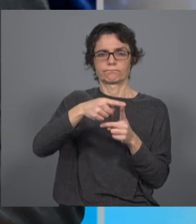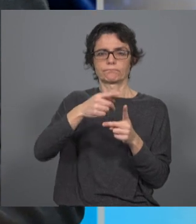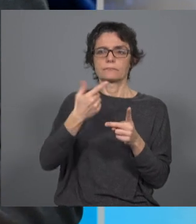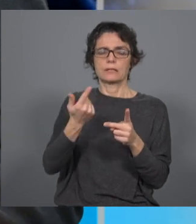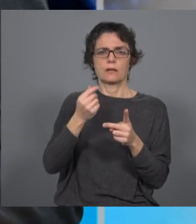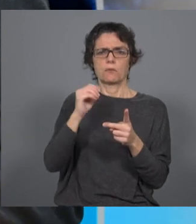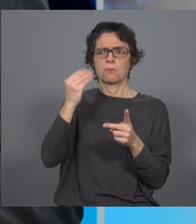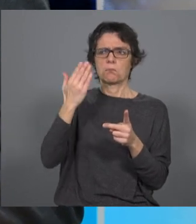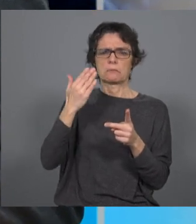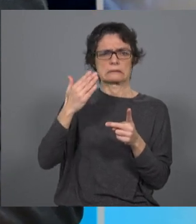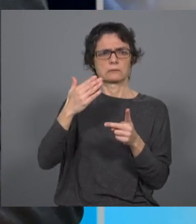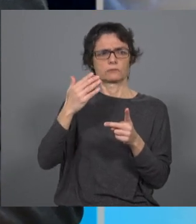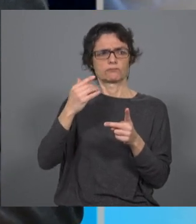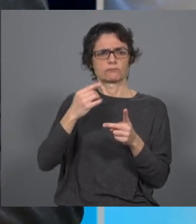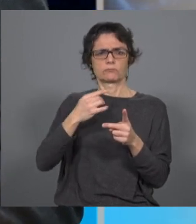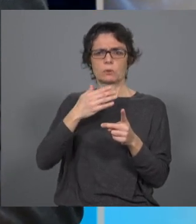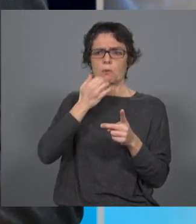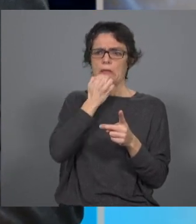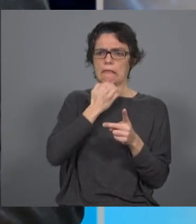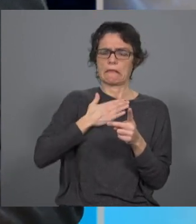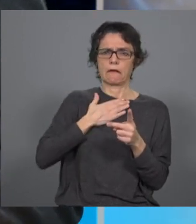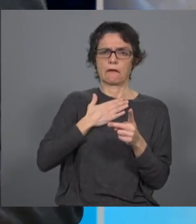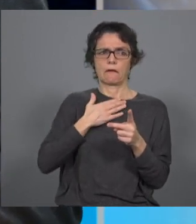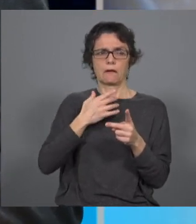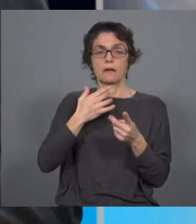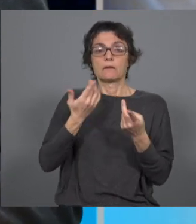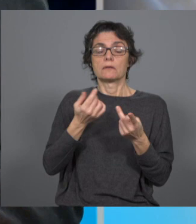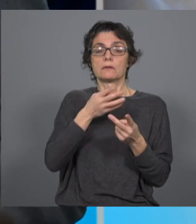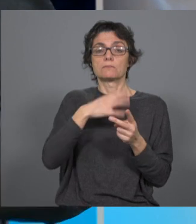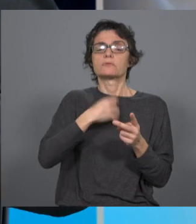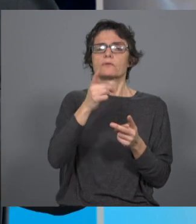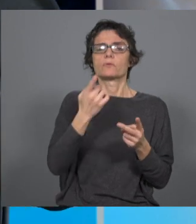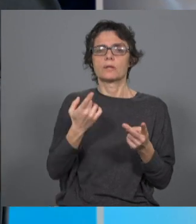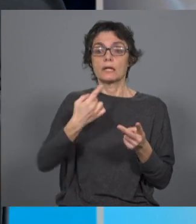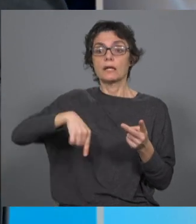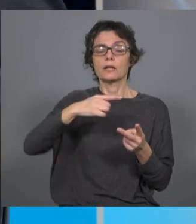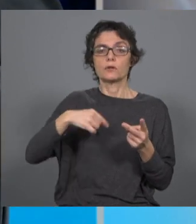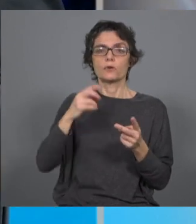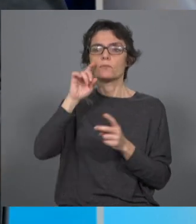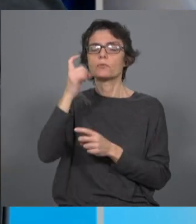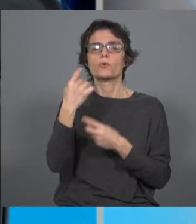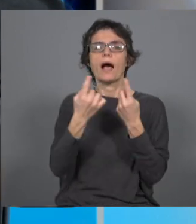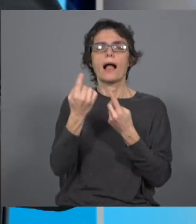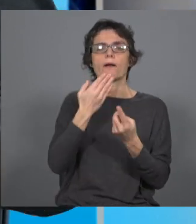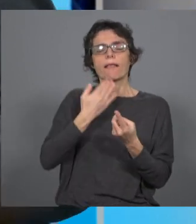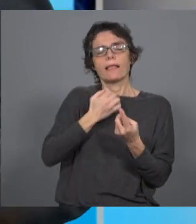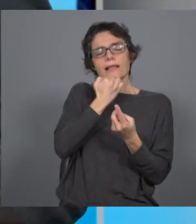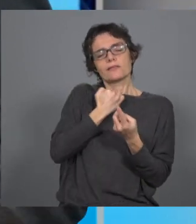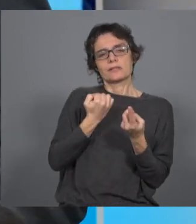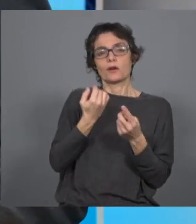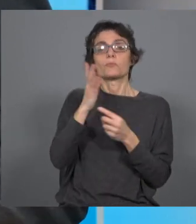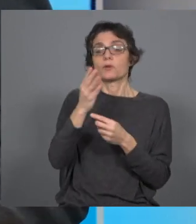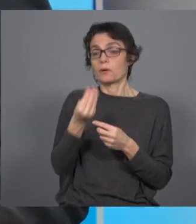nos dá satisfação. Uma criança procura a mãe, porque a mãe é o princípio de satisfação, de paz, de gozo, de